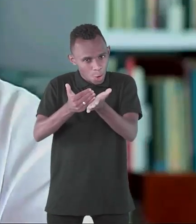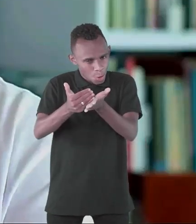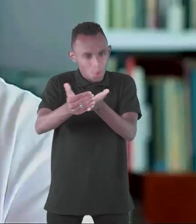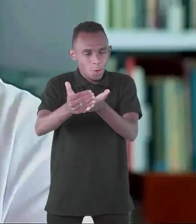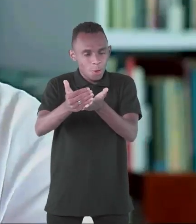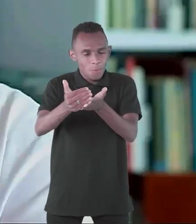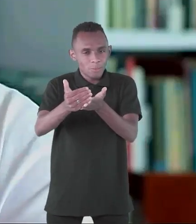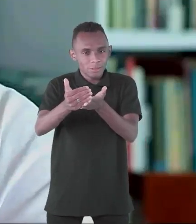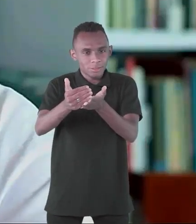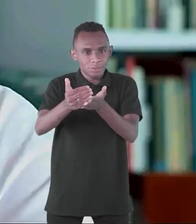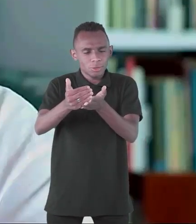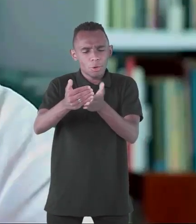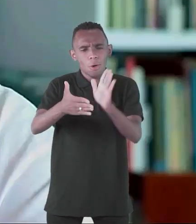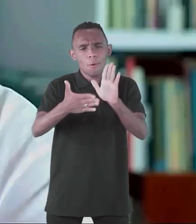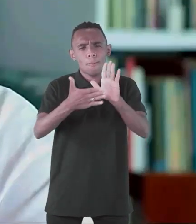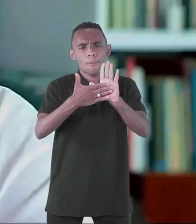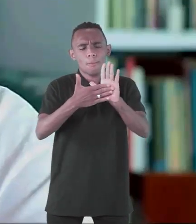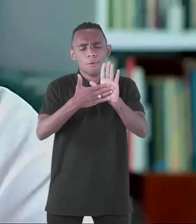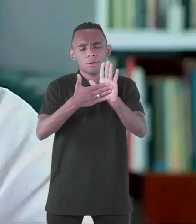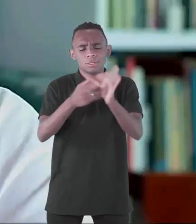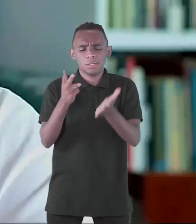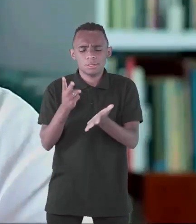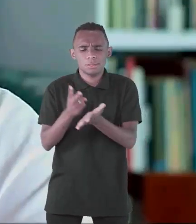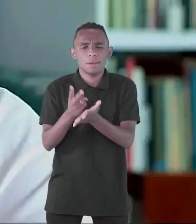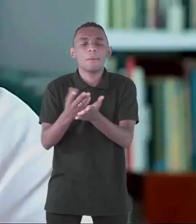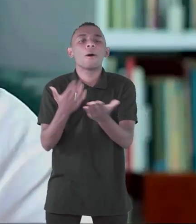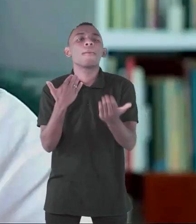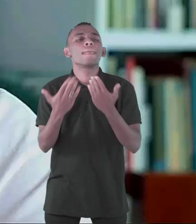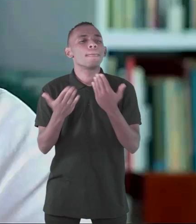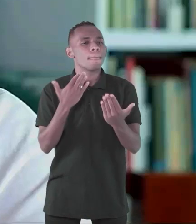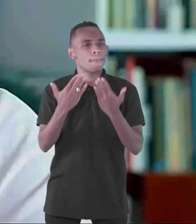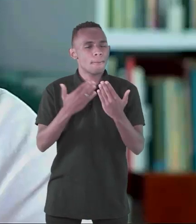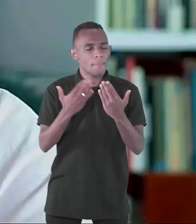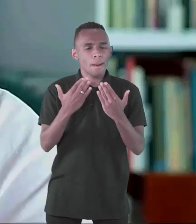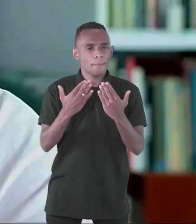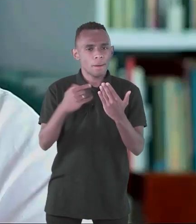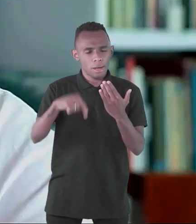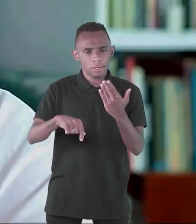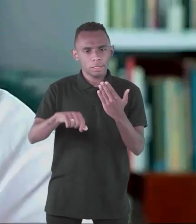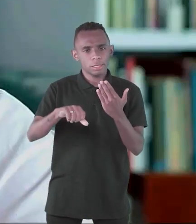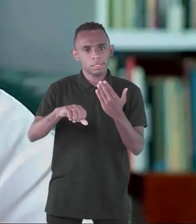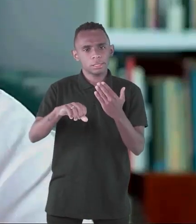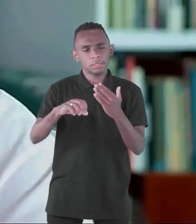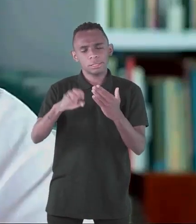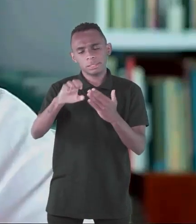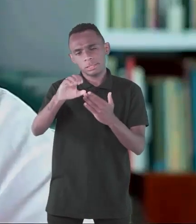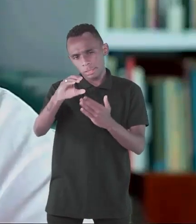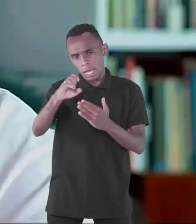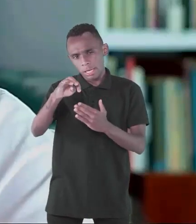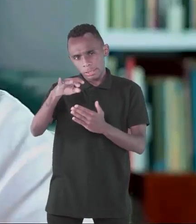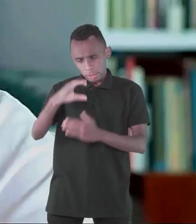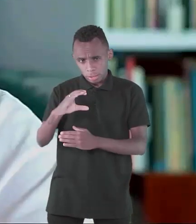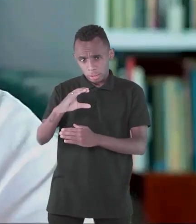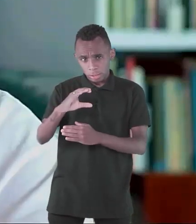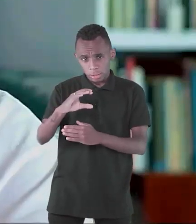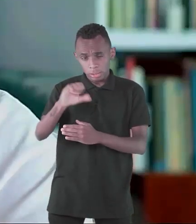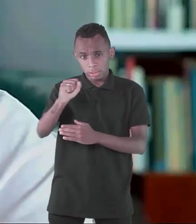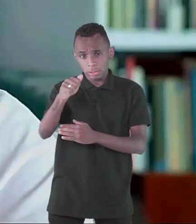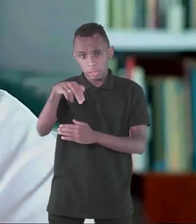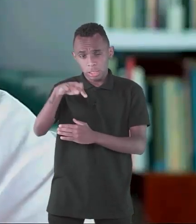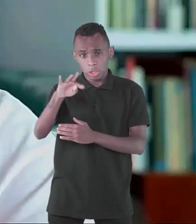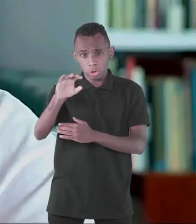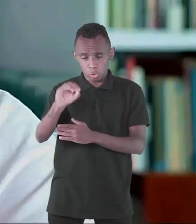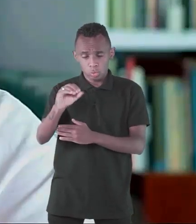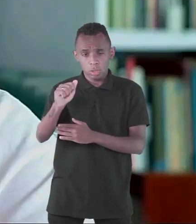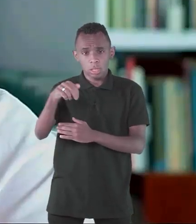Muito boa noite, vamos dar início a mais uma edição do projeto Sempre um Papo aqui no Sesc Santo André,